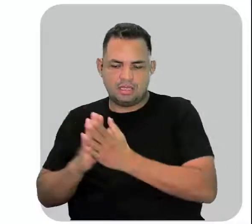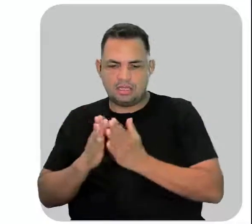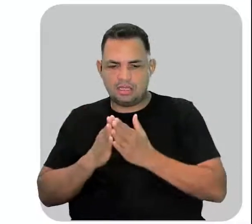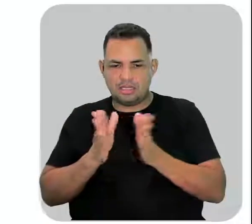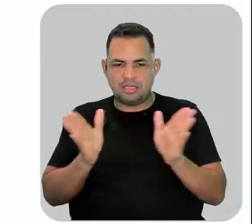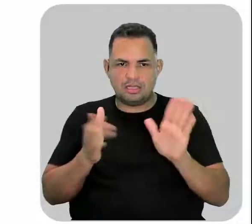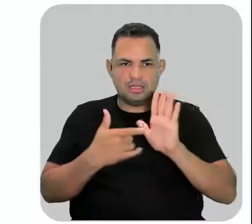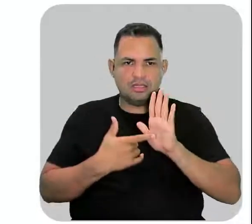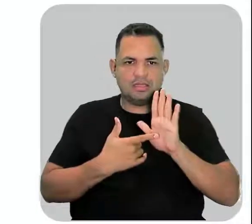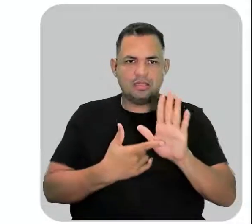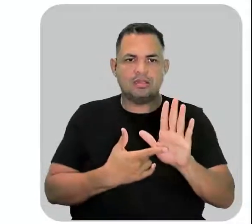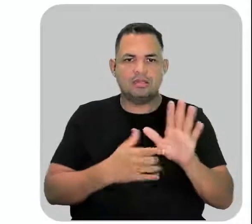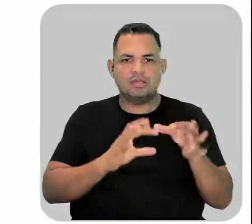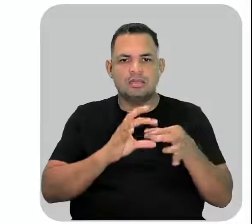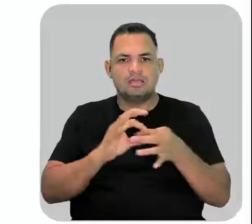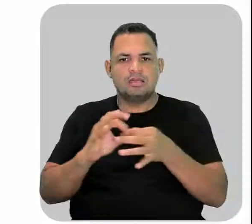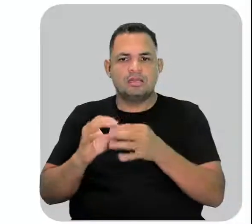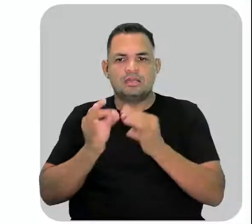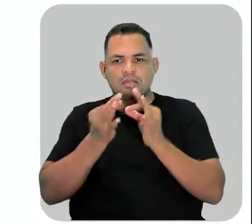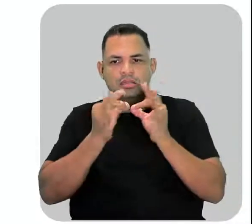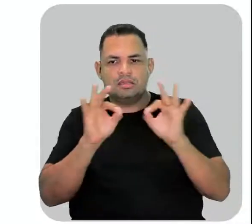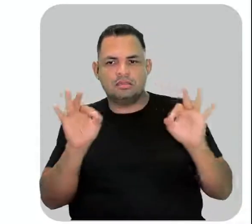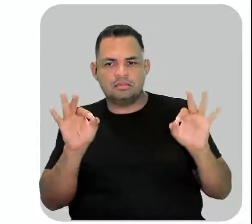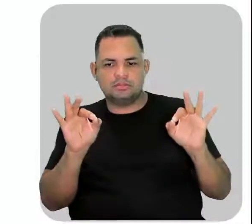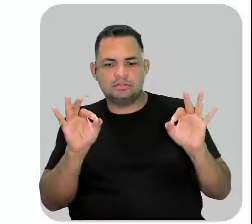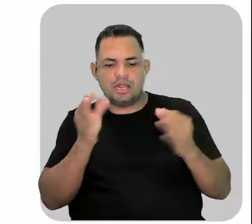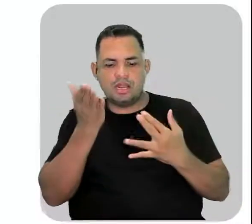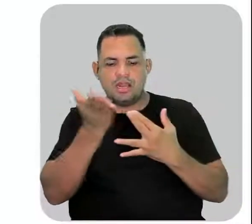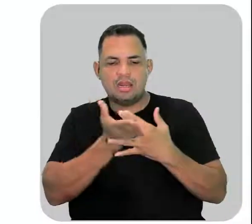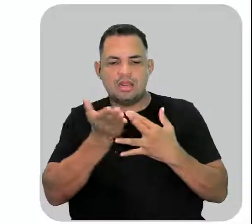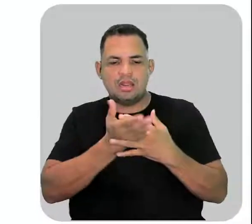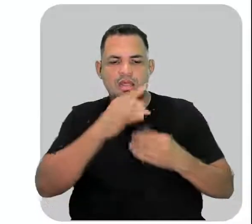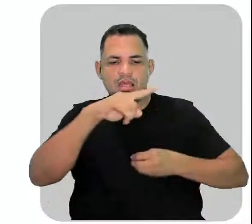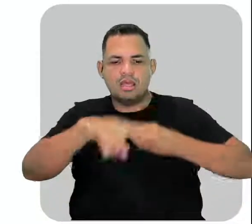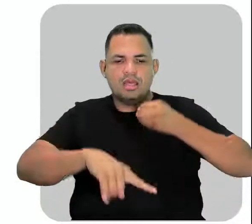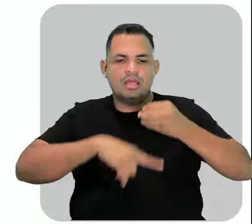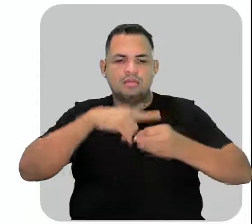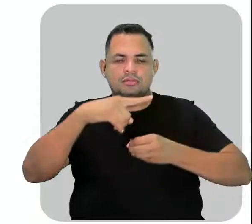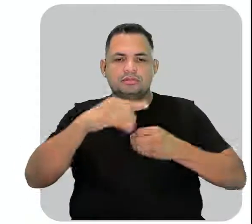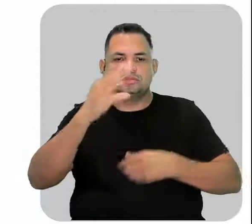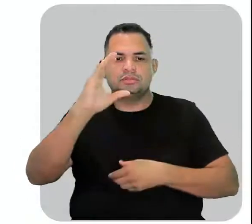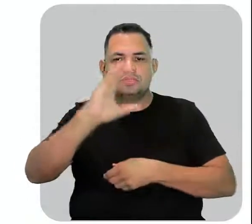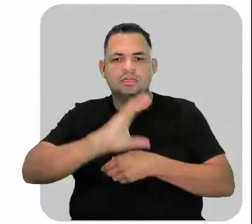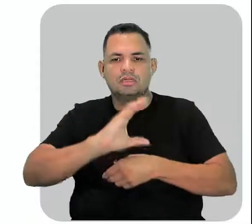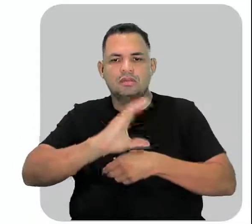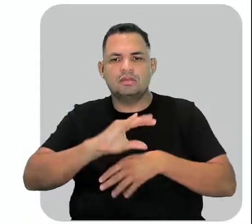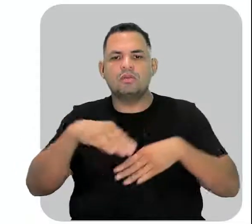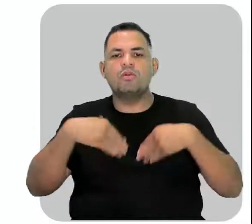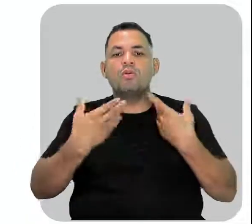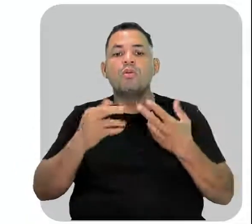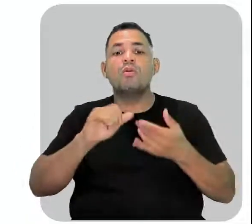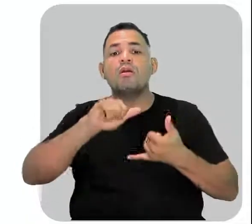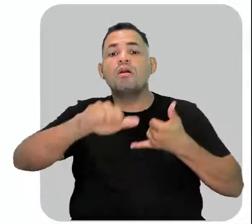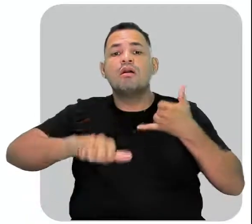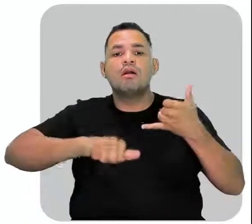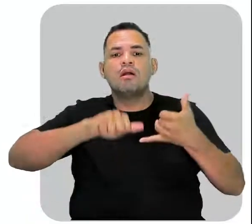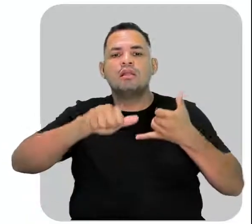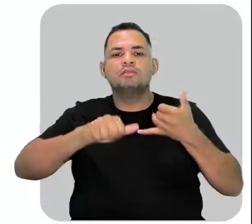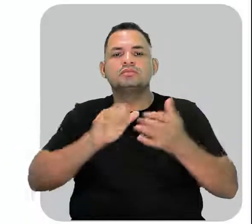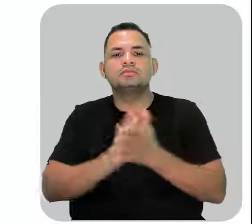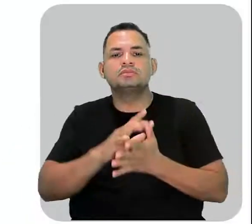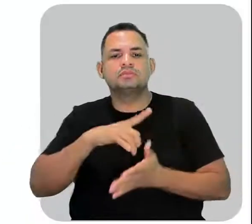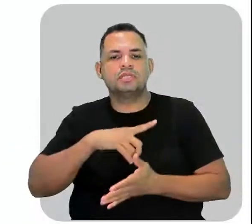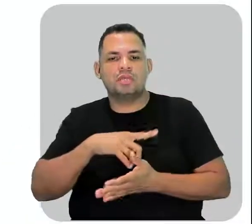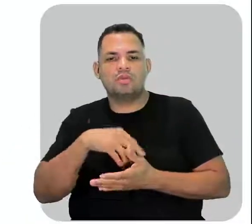que apresentam ligações simples entre os seus átomos de carbono. Quais são as reações que ocorrem nos